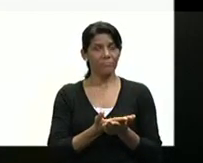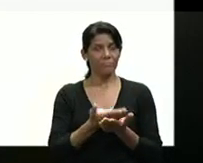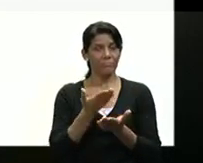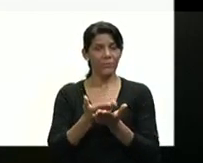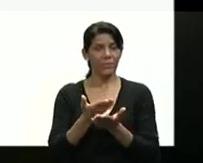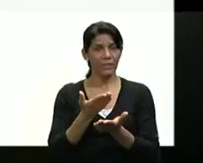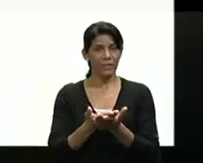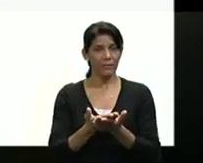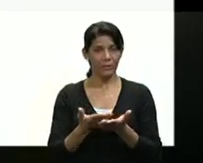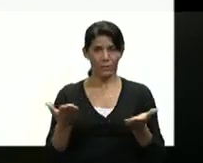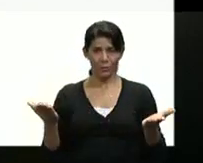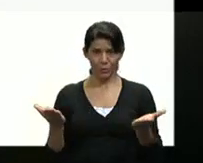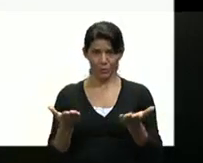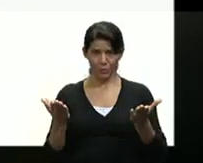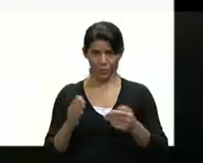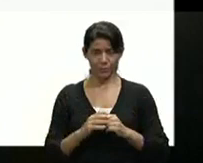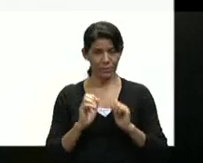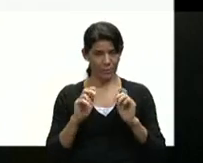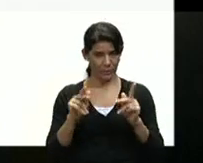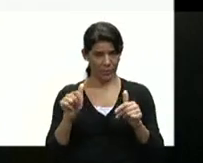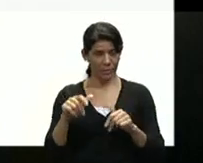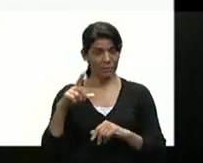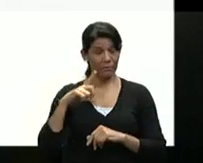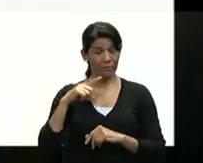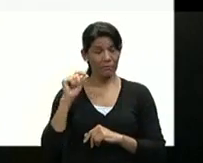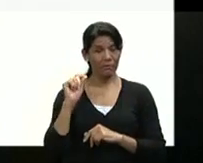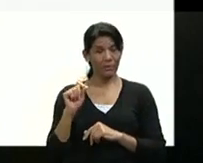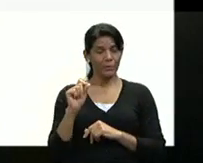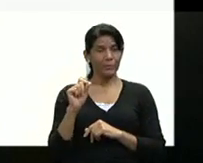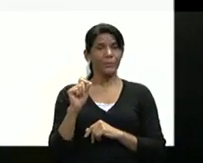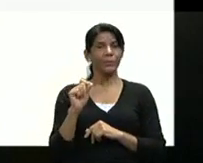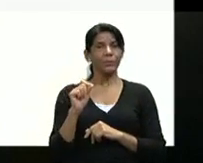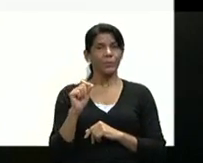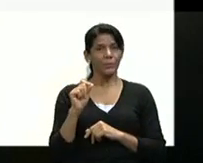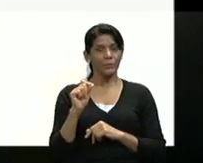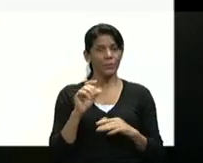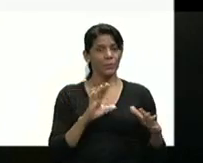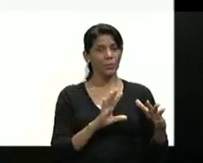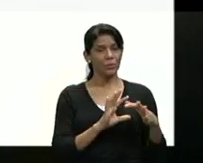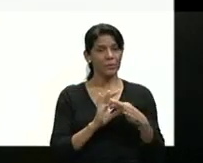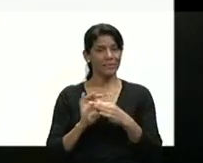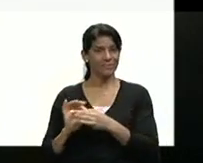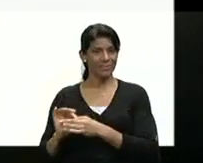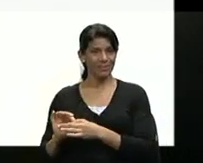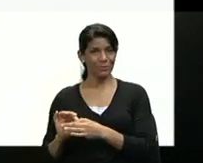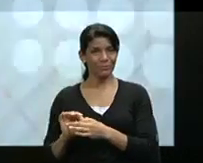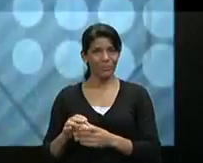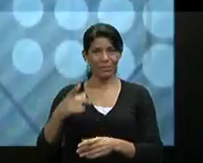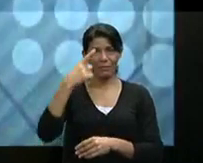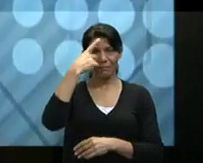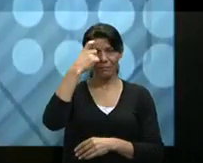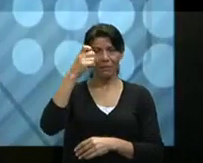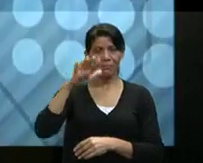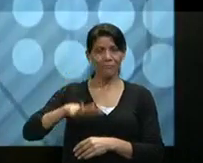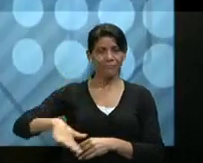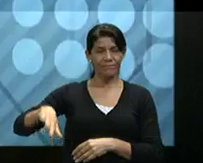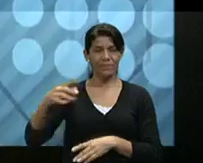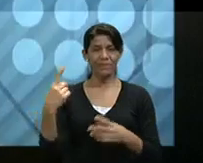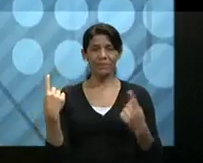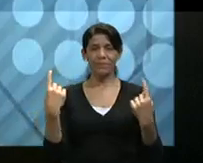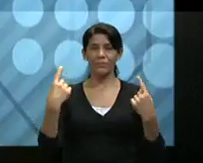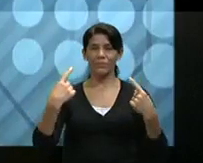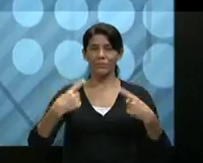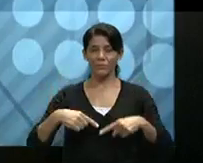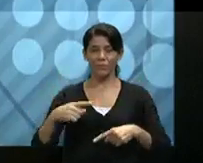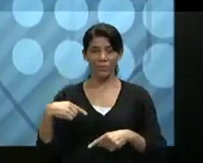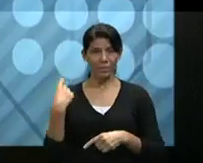aula de hoje. Legal? Então, nós temos aí já uma contextualização, uma ideia do cenário desafiador